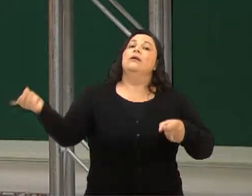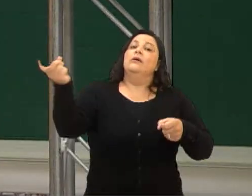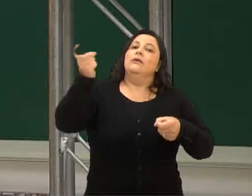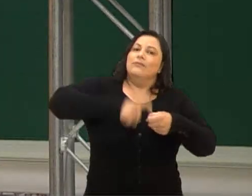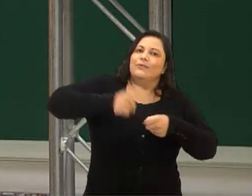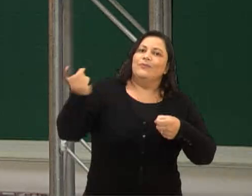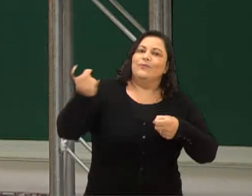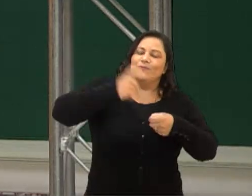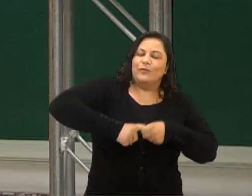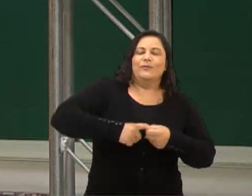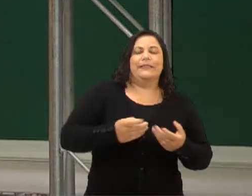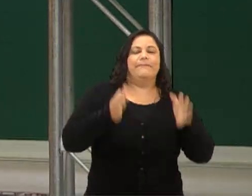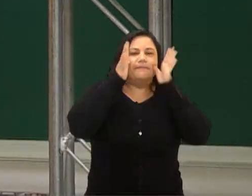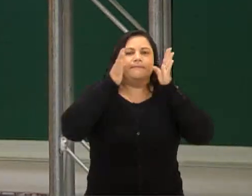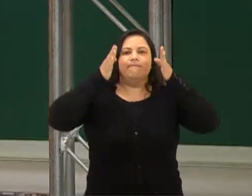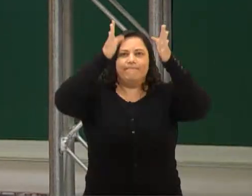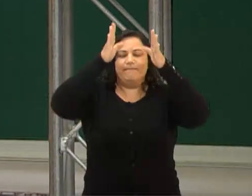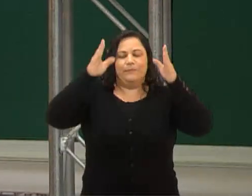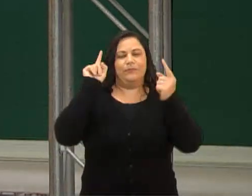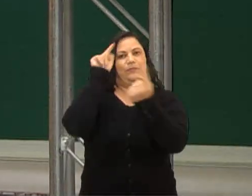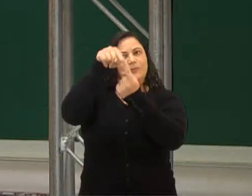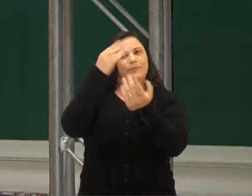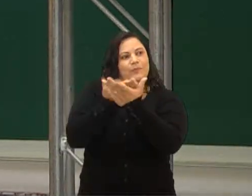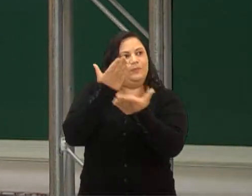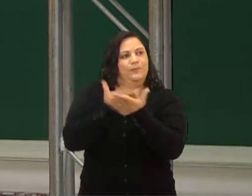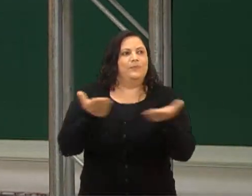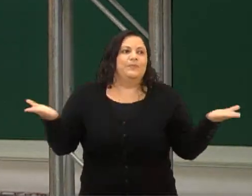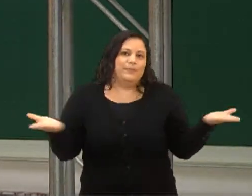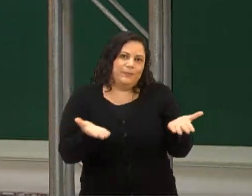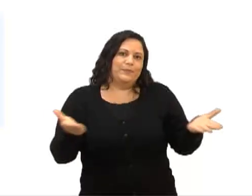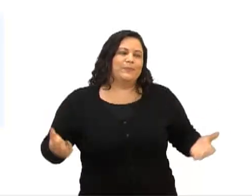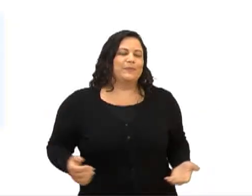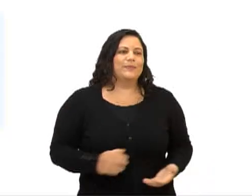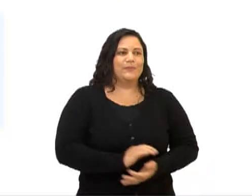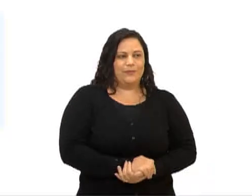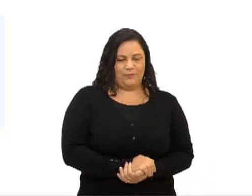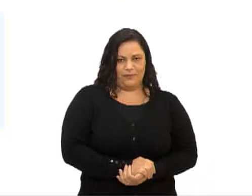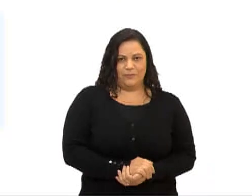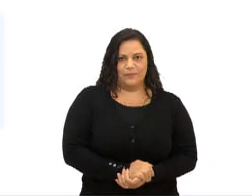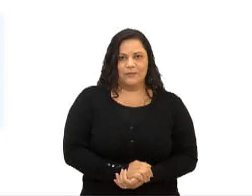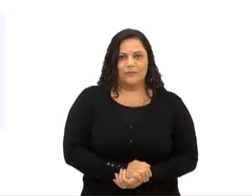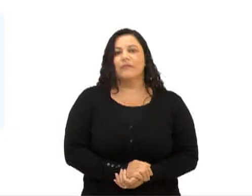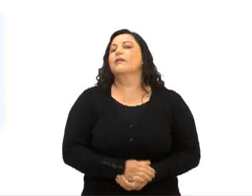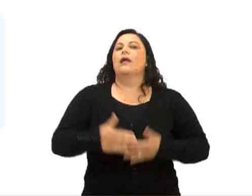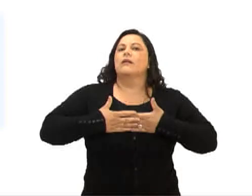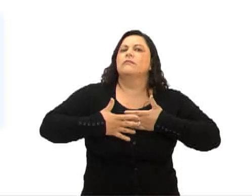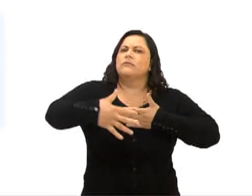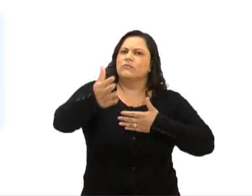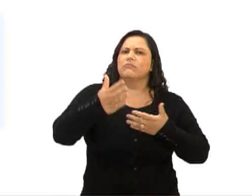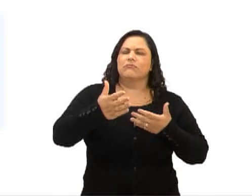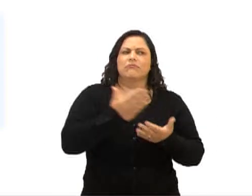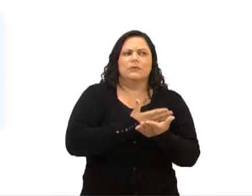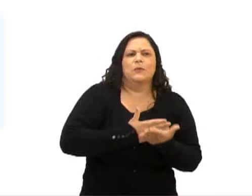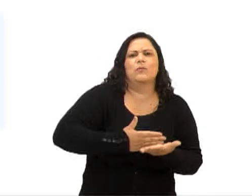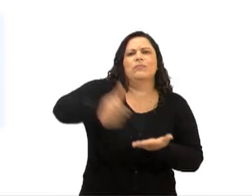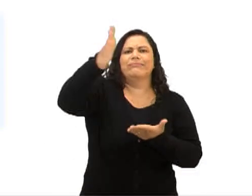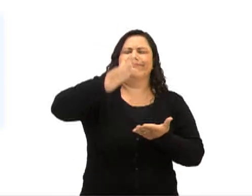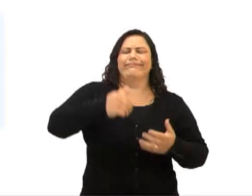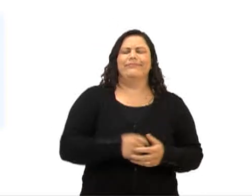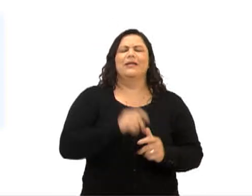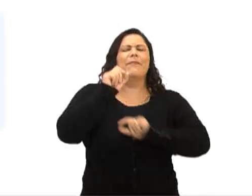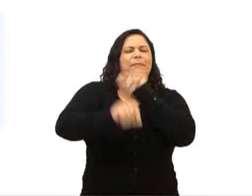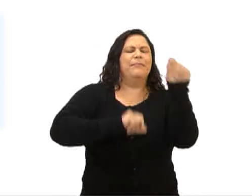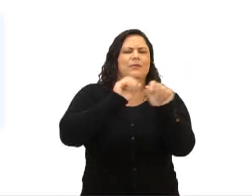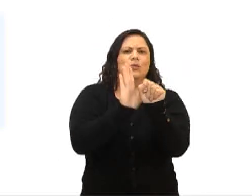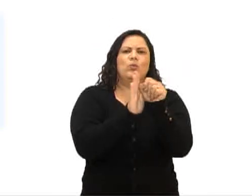pessoal, então, para o nosso foco do objetivo da aula de hoje, né? Continuando aqui, então, vamos iniciar nossa viagem pela trilha do